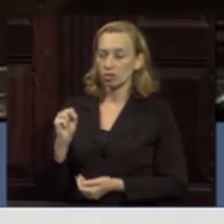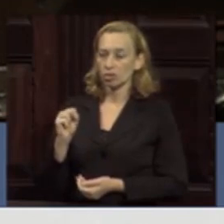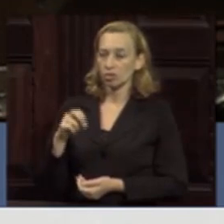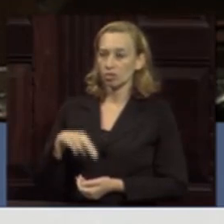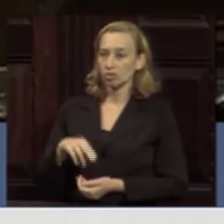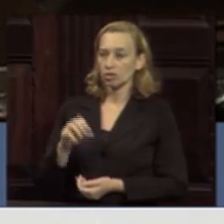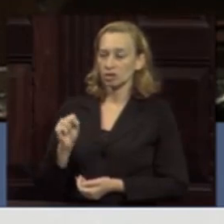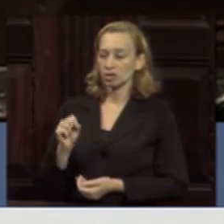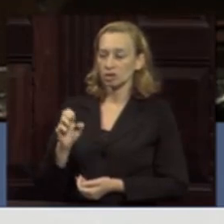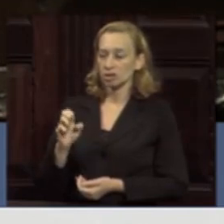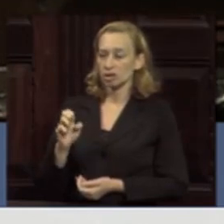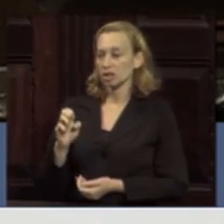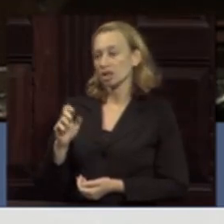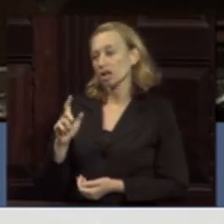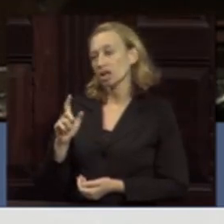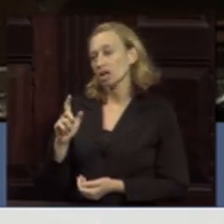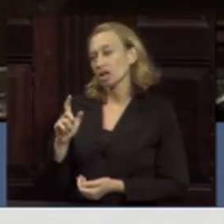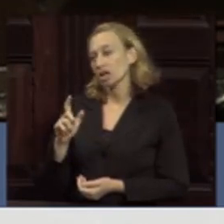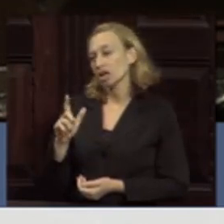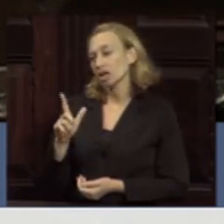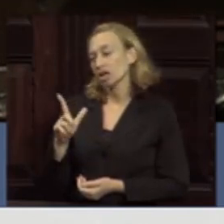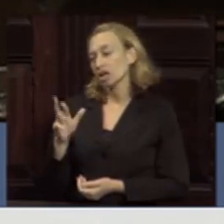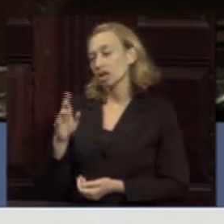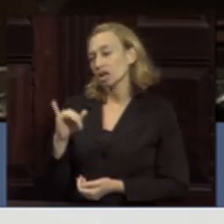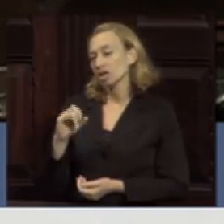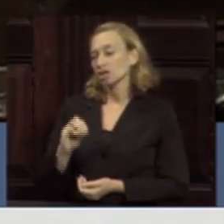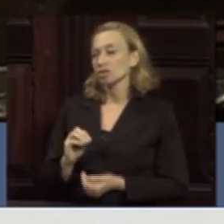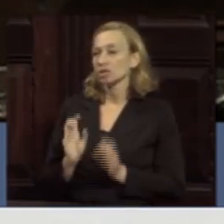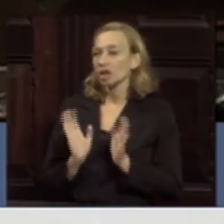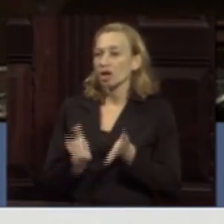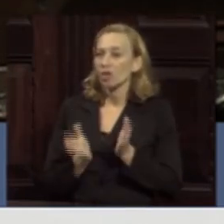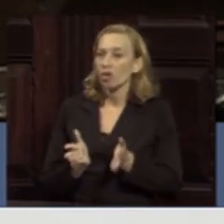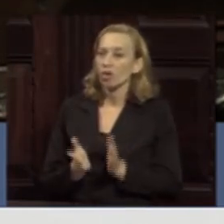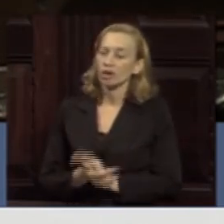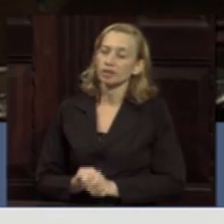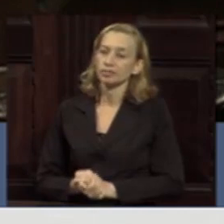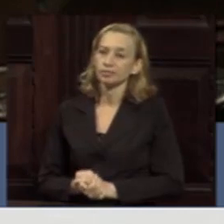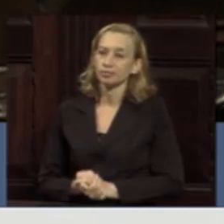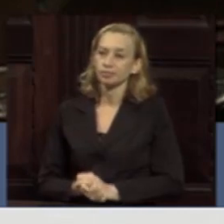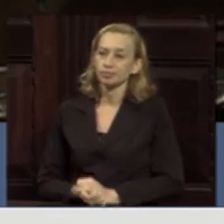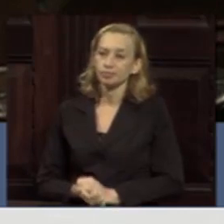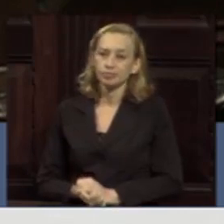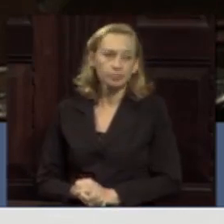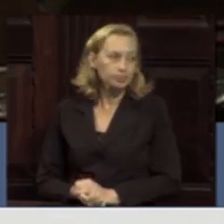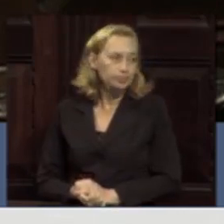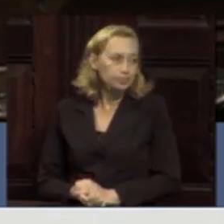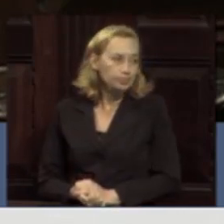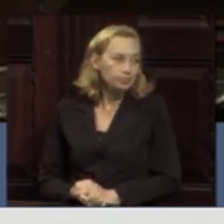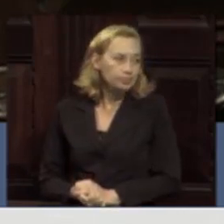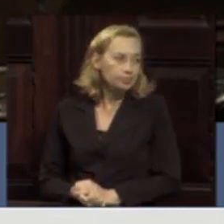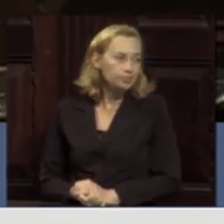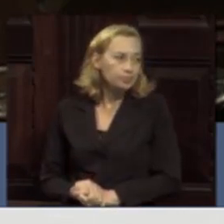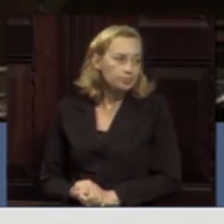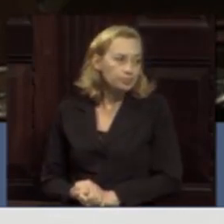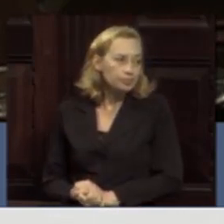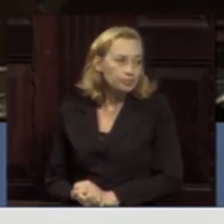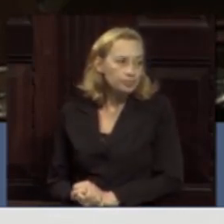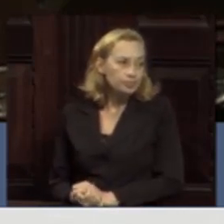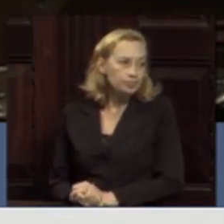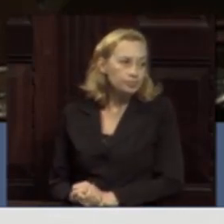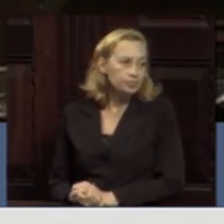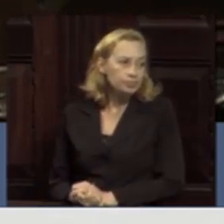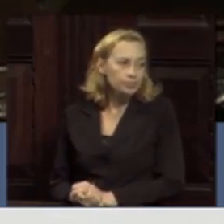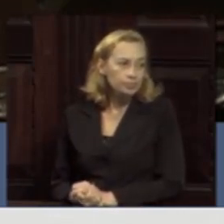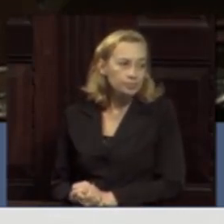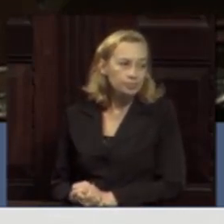acéfala. E agora, o convênio de cooperação técnica da Getransp com a Rio